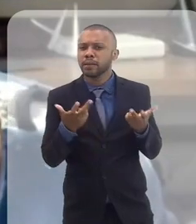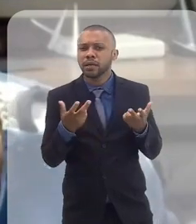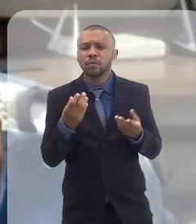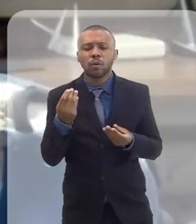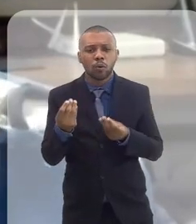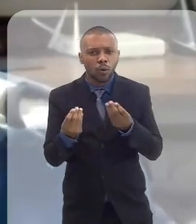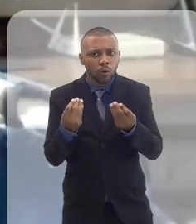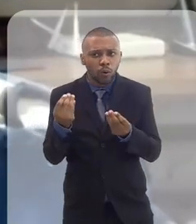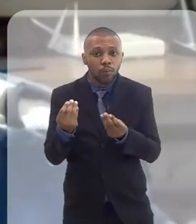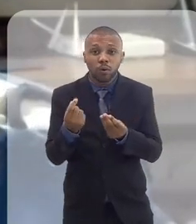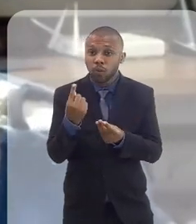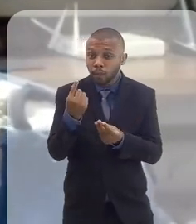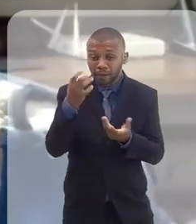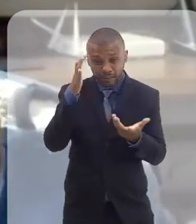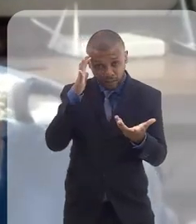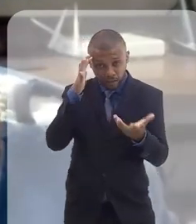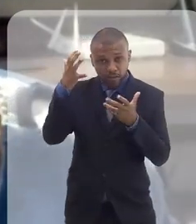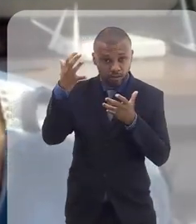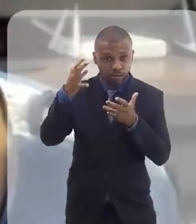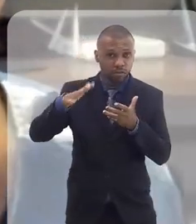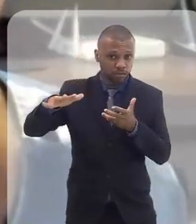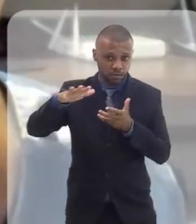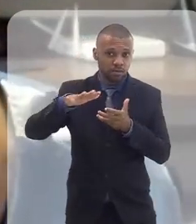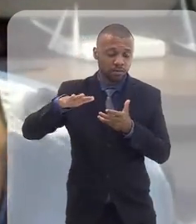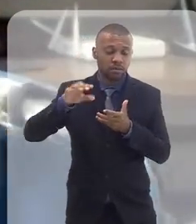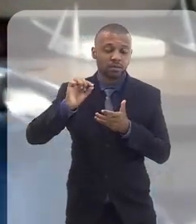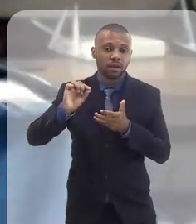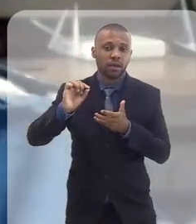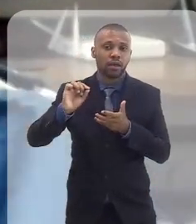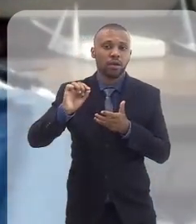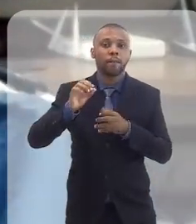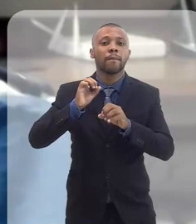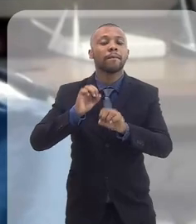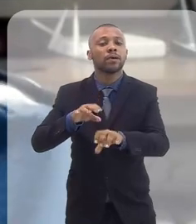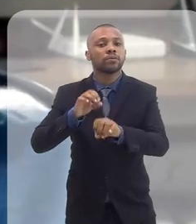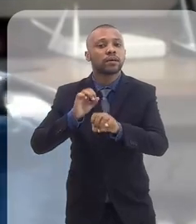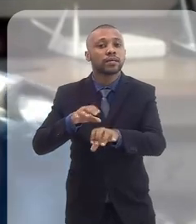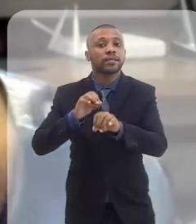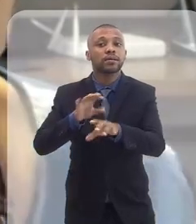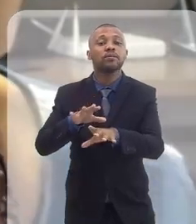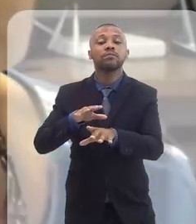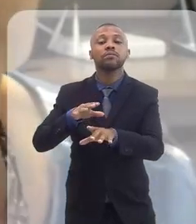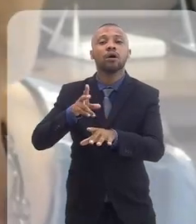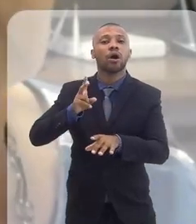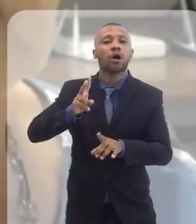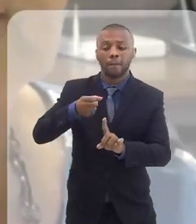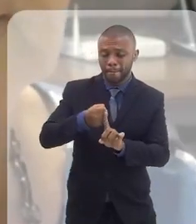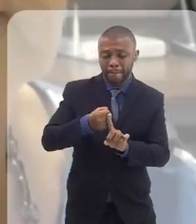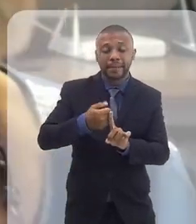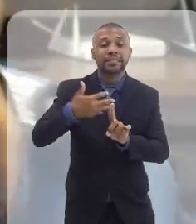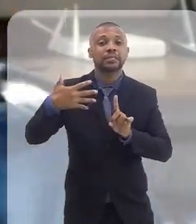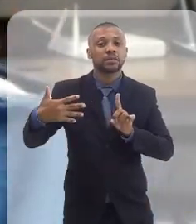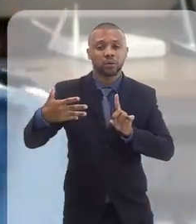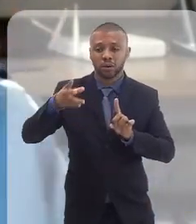eu vejo como uma das soluções é uma educação